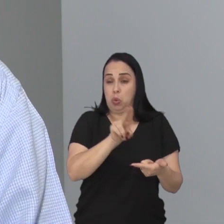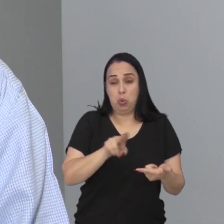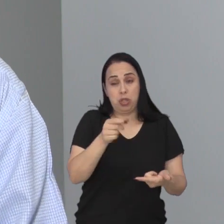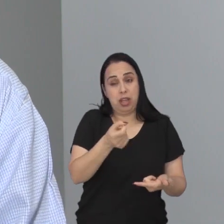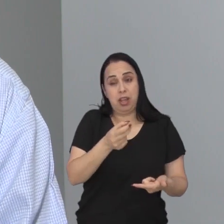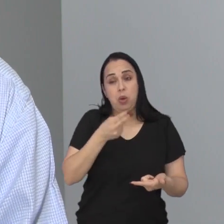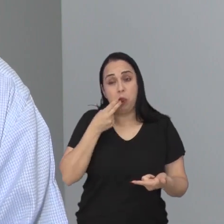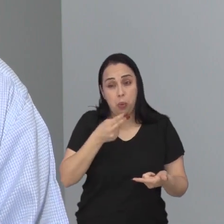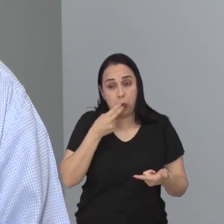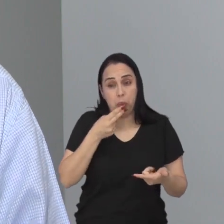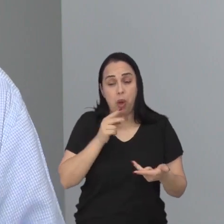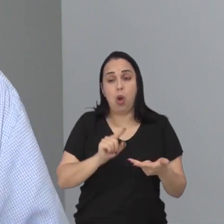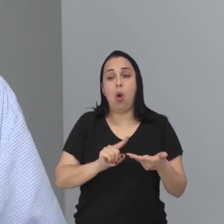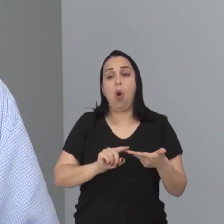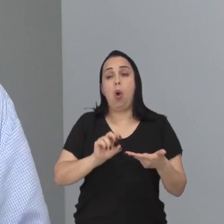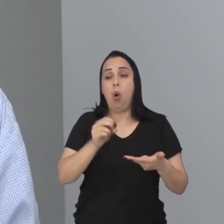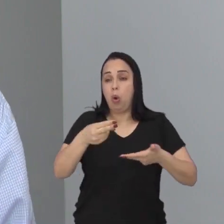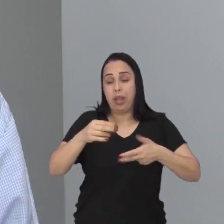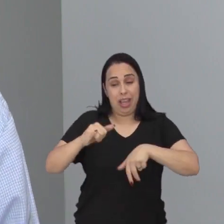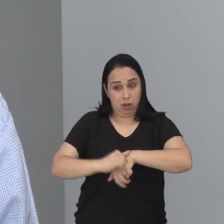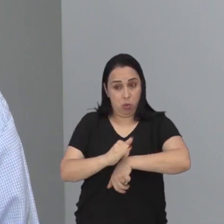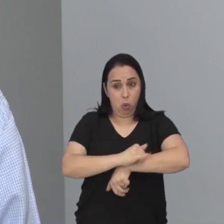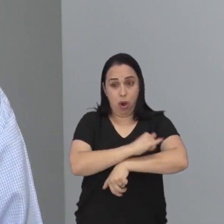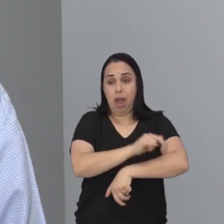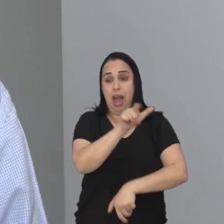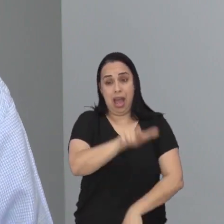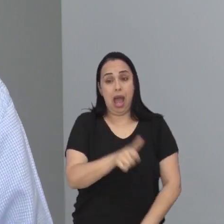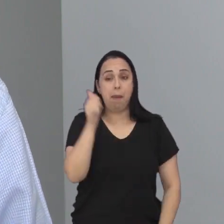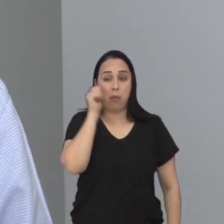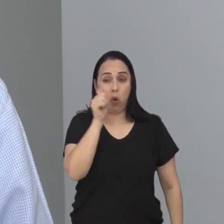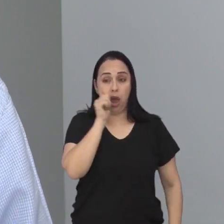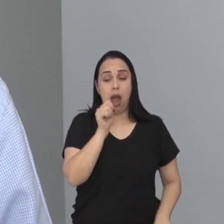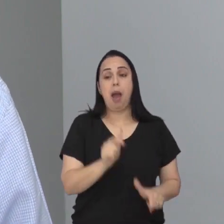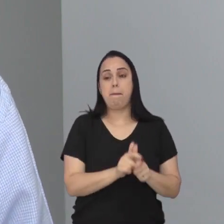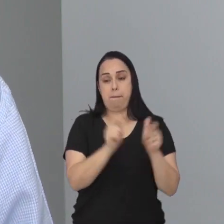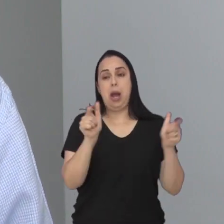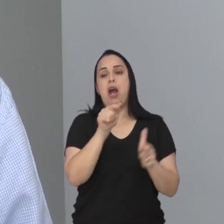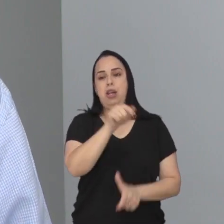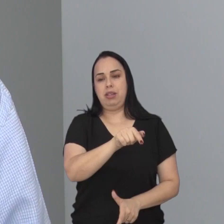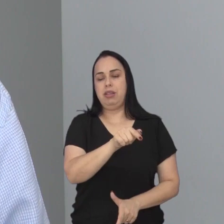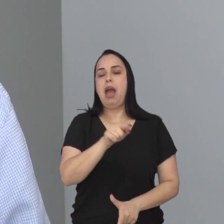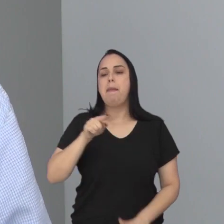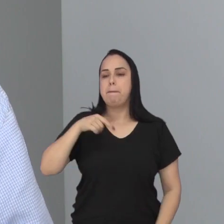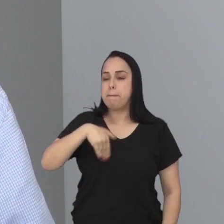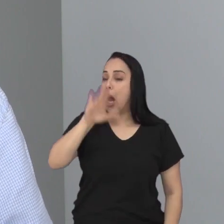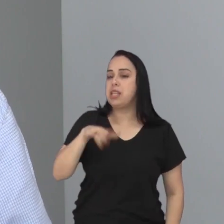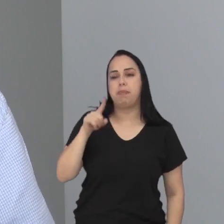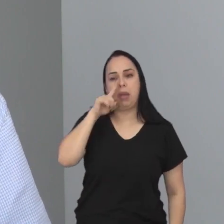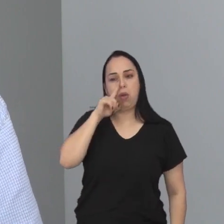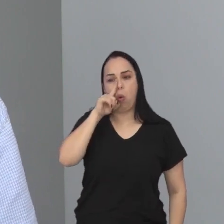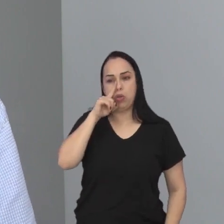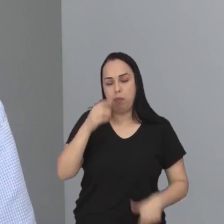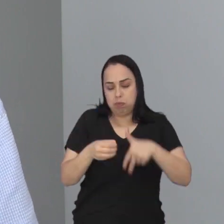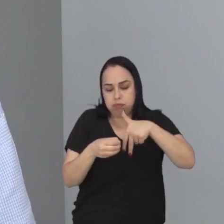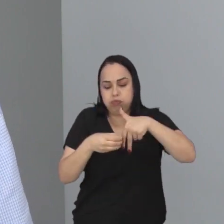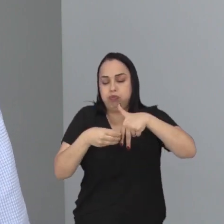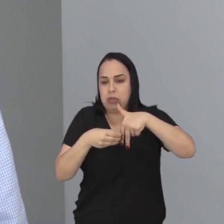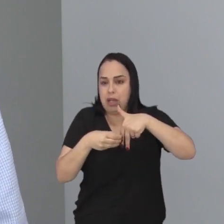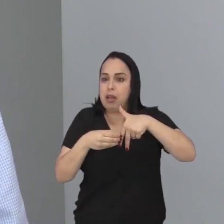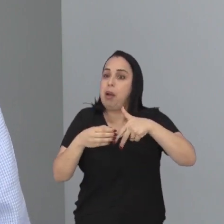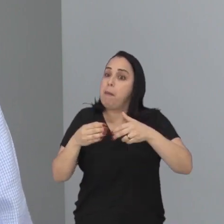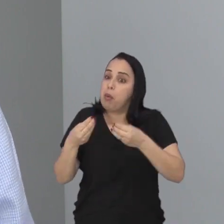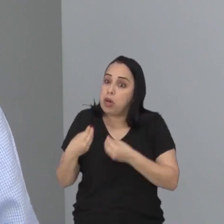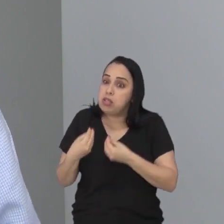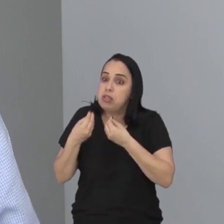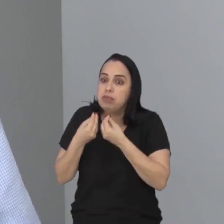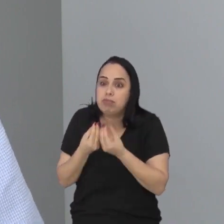que faz uso do cigarro ou que tem sobrepeso, ela que está mais... ela corre mais risco de ter a